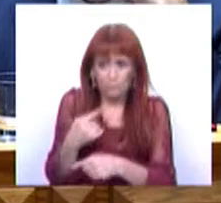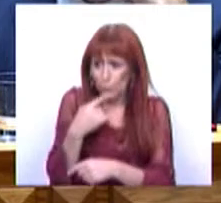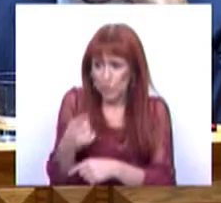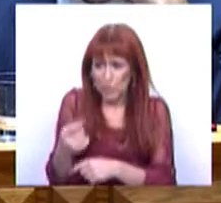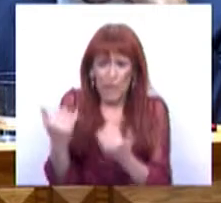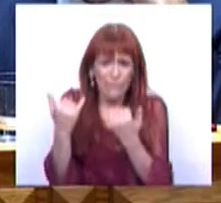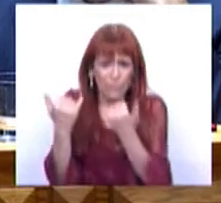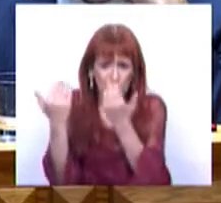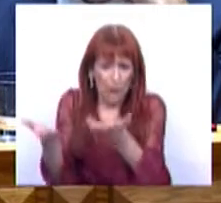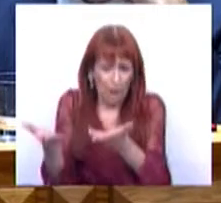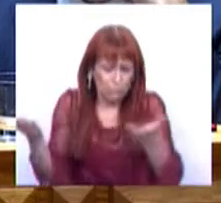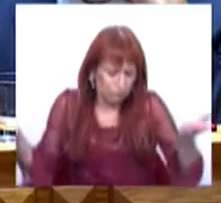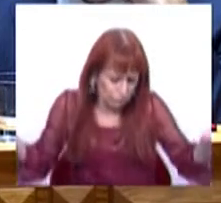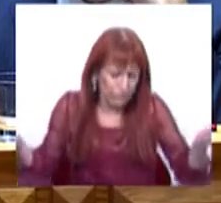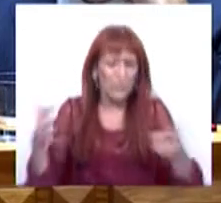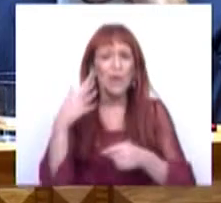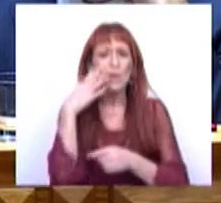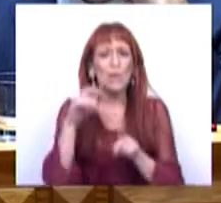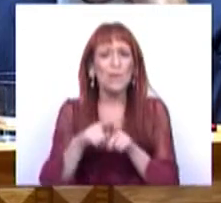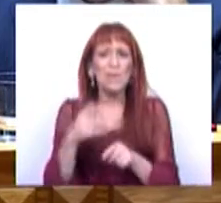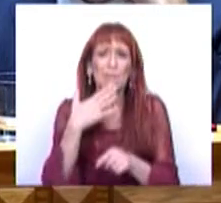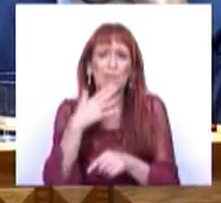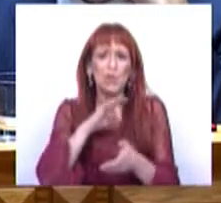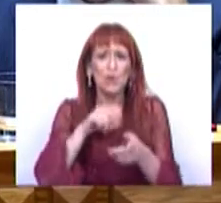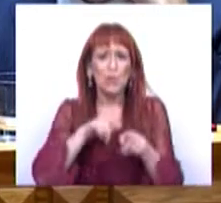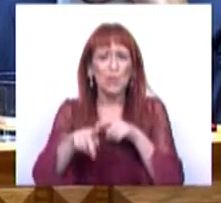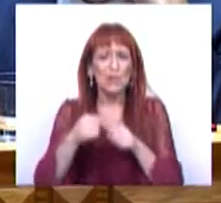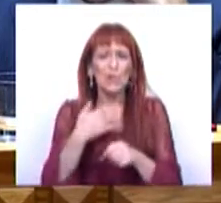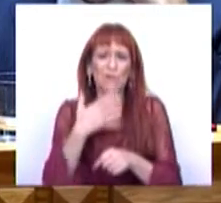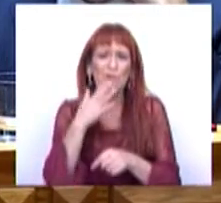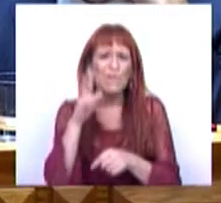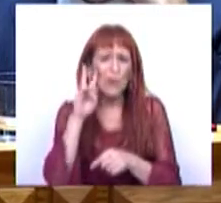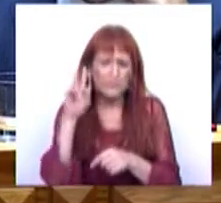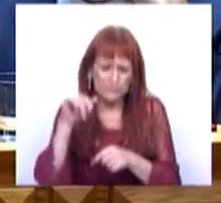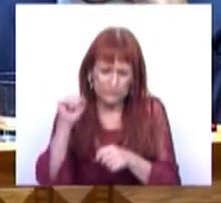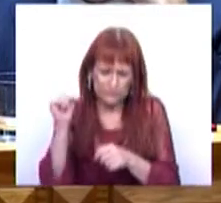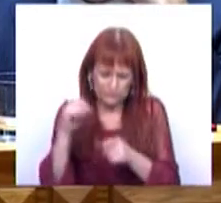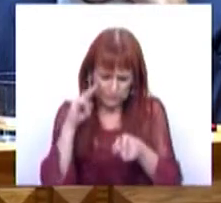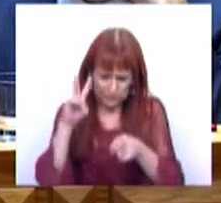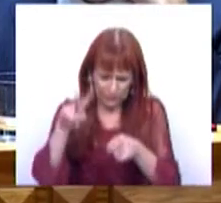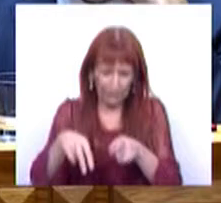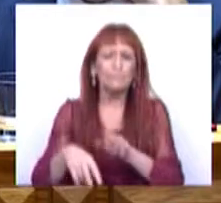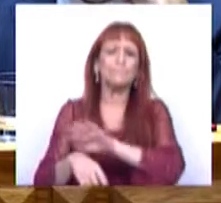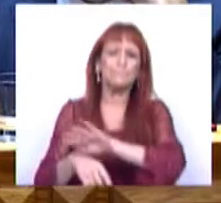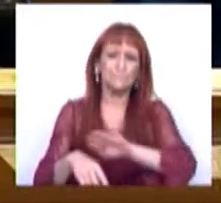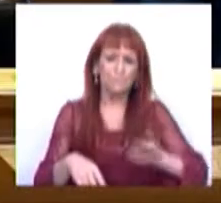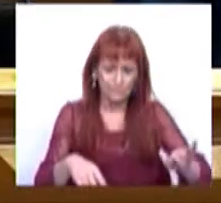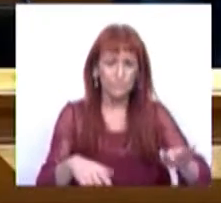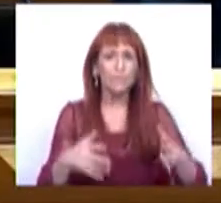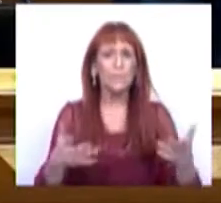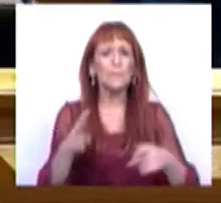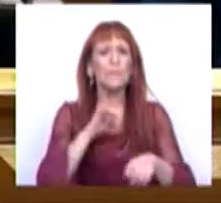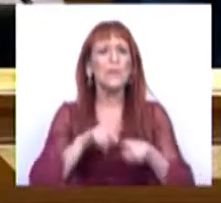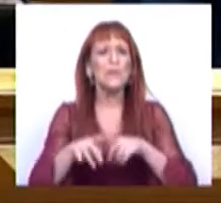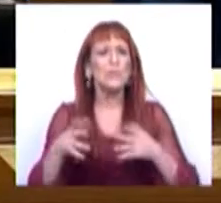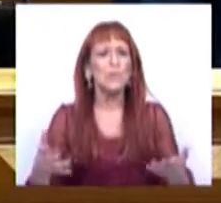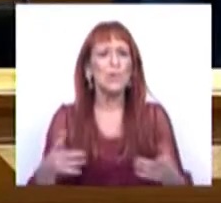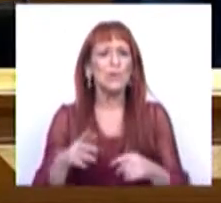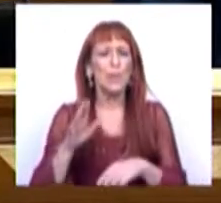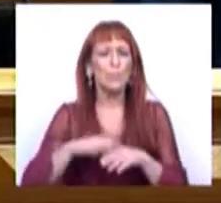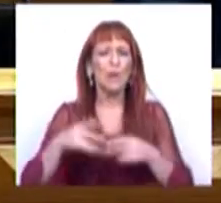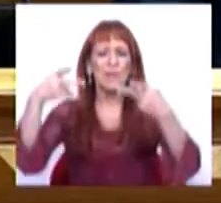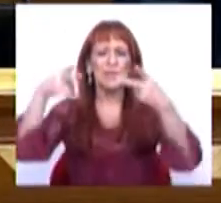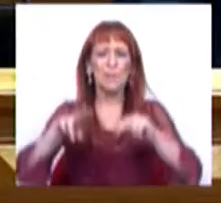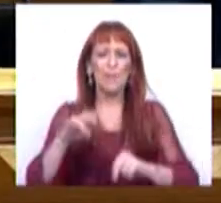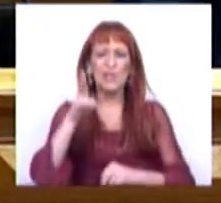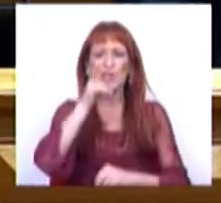para o informar e naturalmente, pedi ao Sr. Deputado que fizesse o favor de confirmar isso mesmo. Sr. Deputado, quanto à